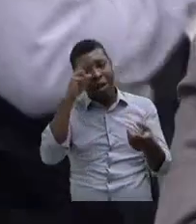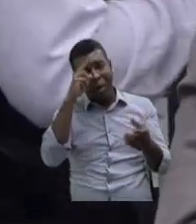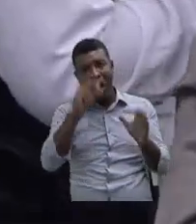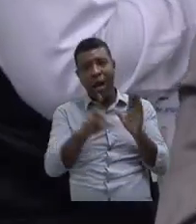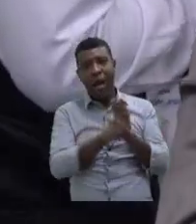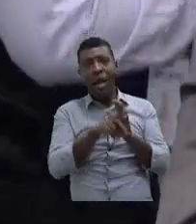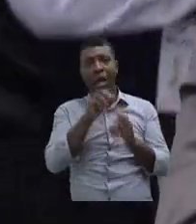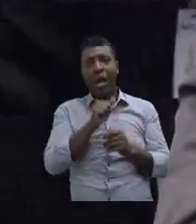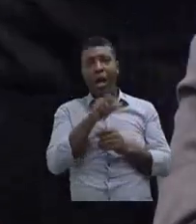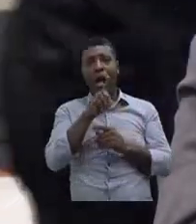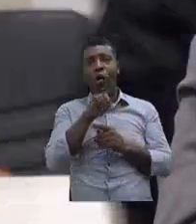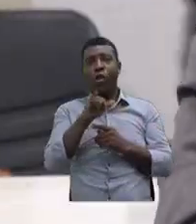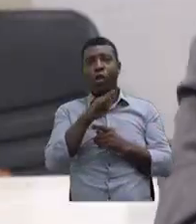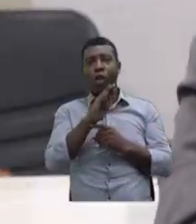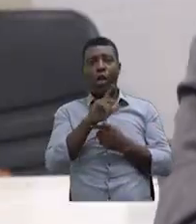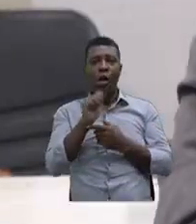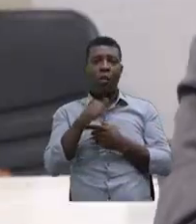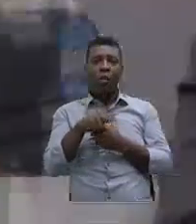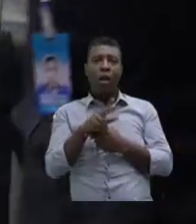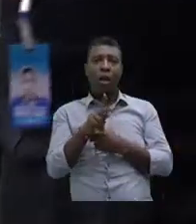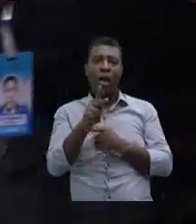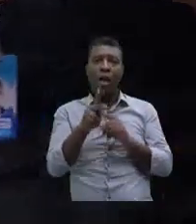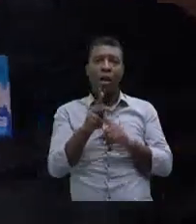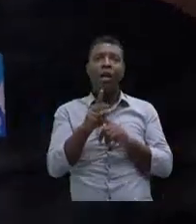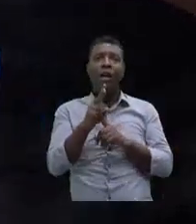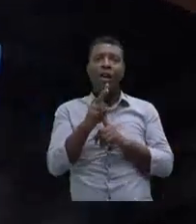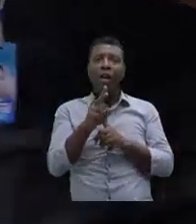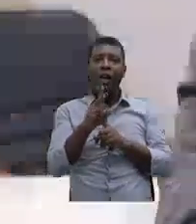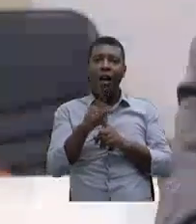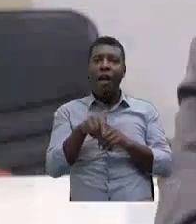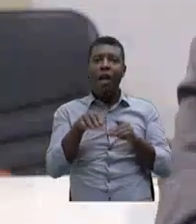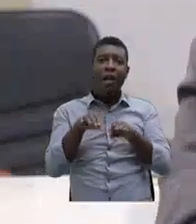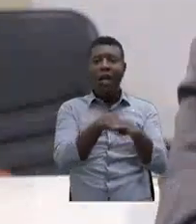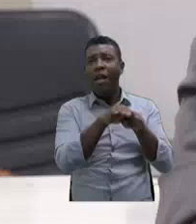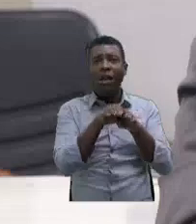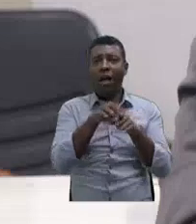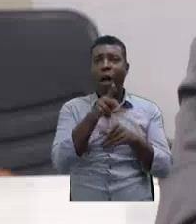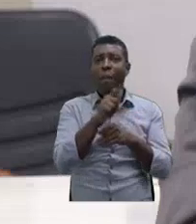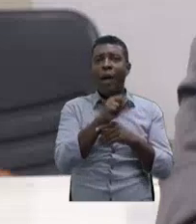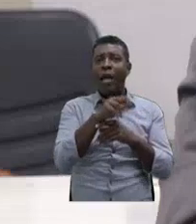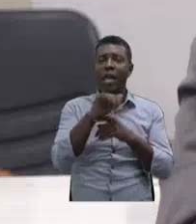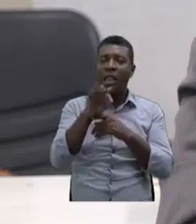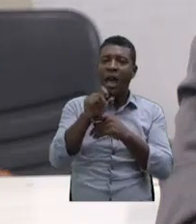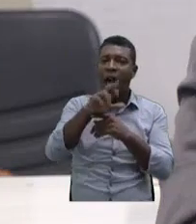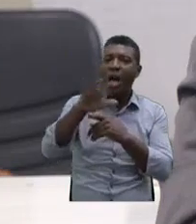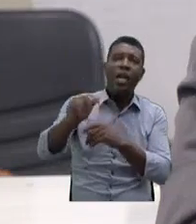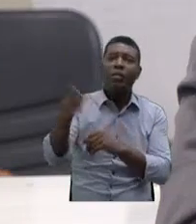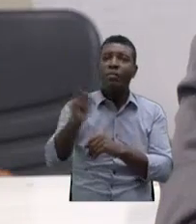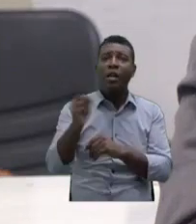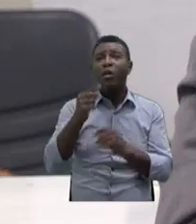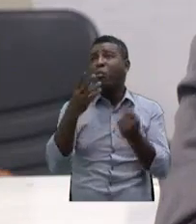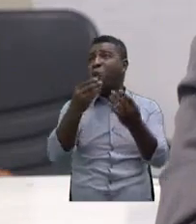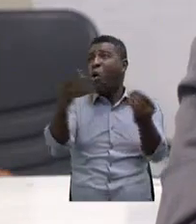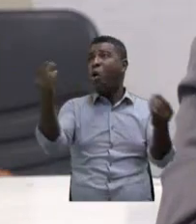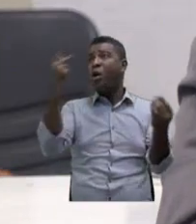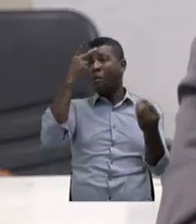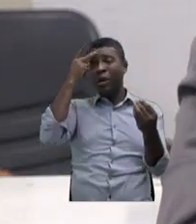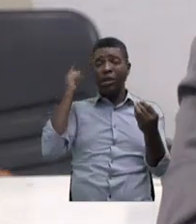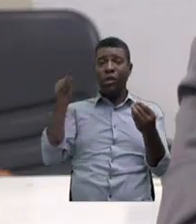Aldir Blanc, por exemplo, ela não foi paritária. Foram muito mais pessoas da sociedade civil do